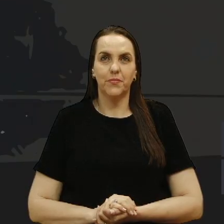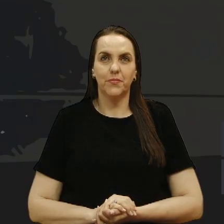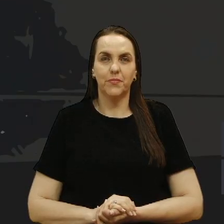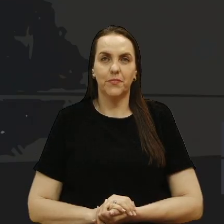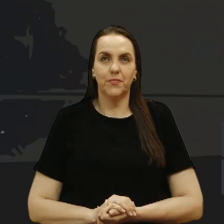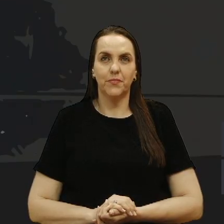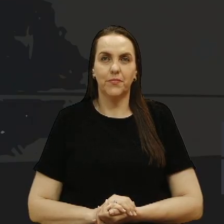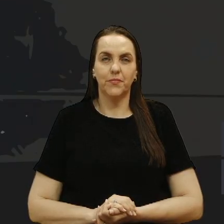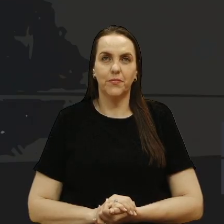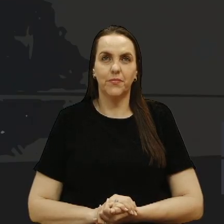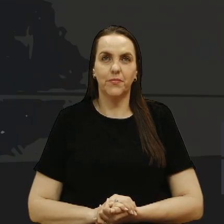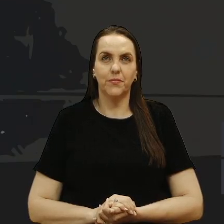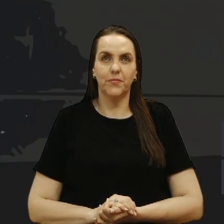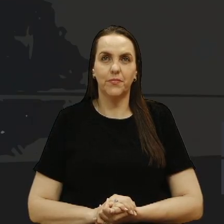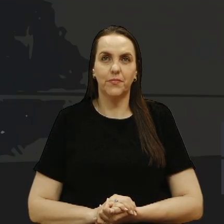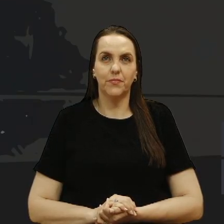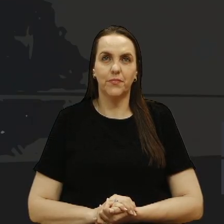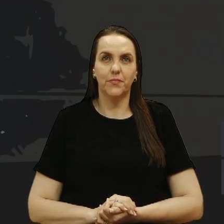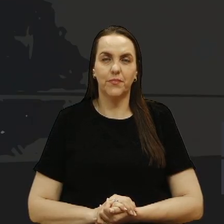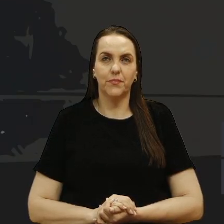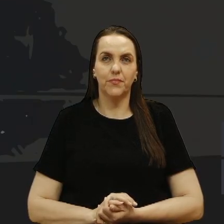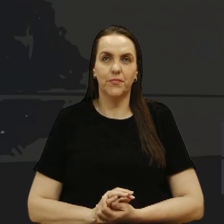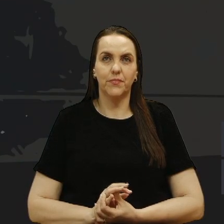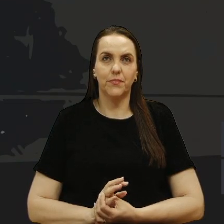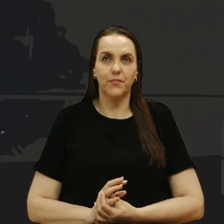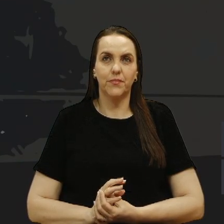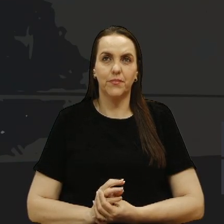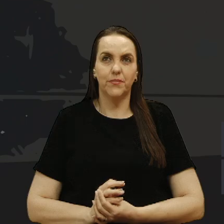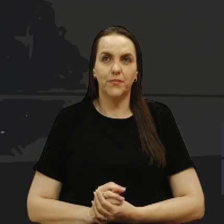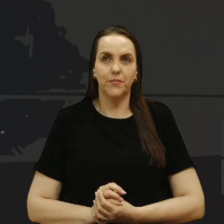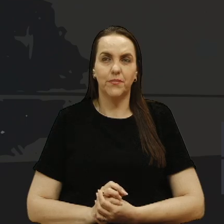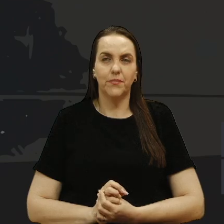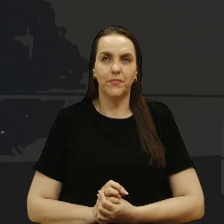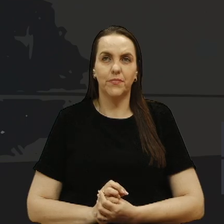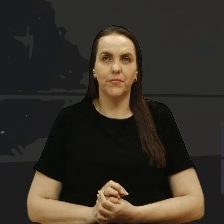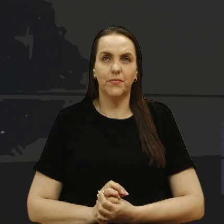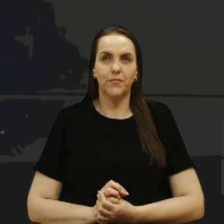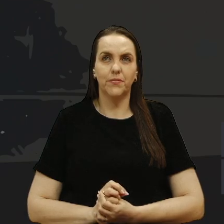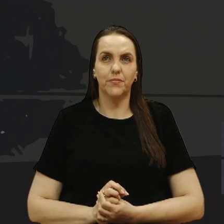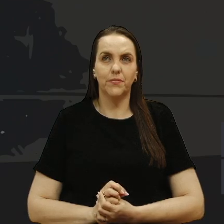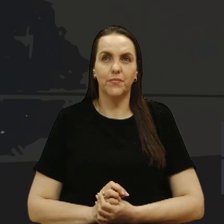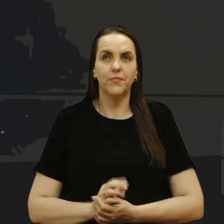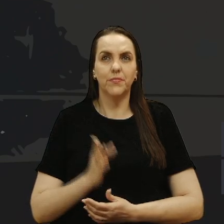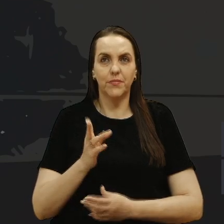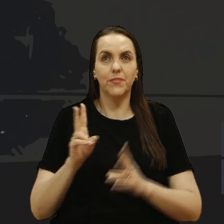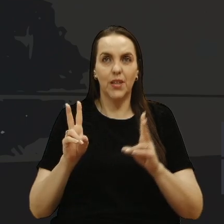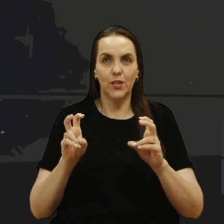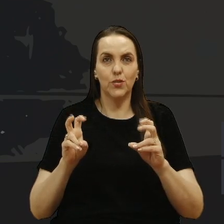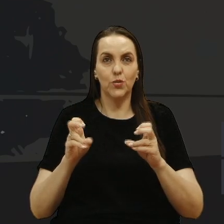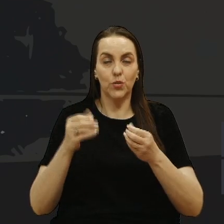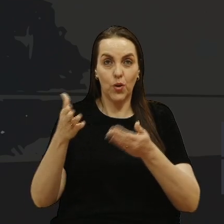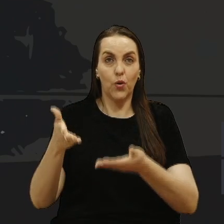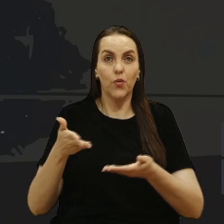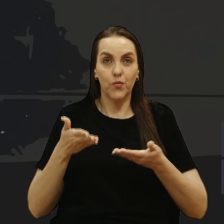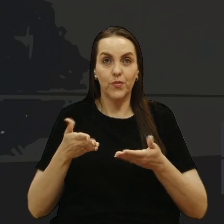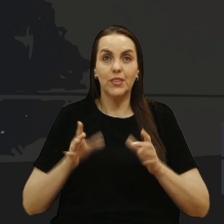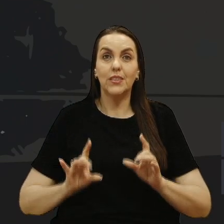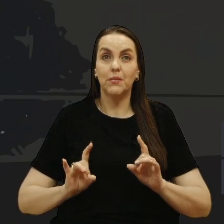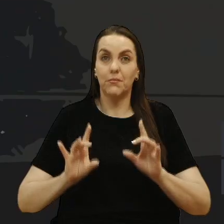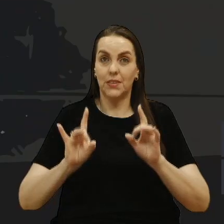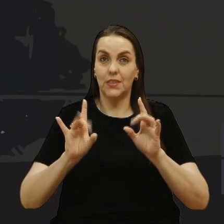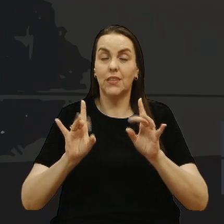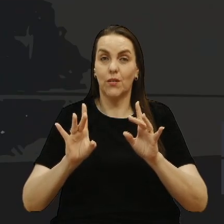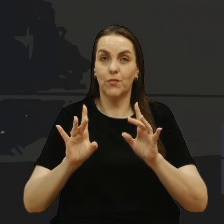Pode passar aí, Marizinha. Está aí. Quero passar para esse assunto, que é um convite muito especial